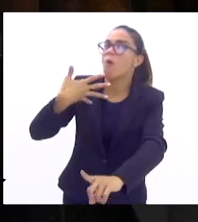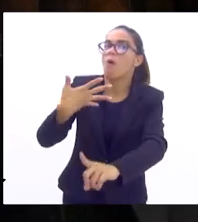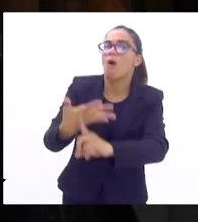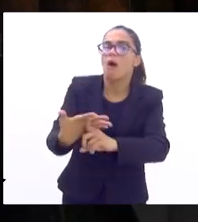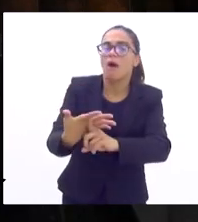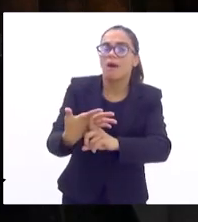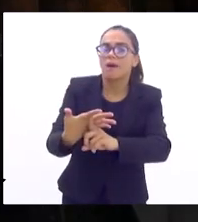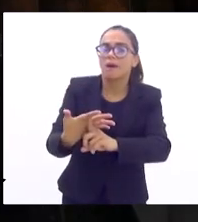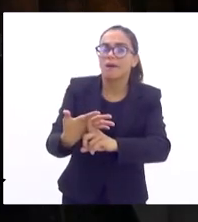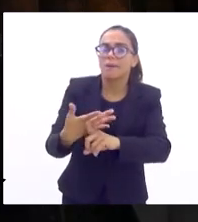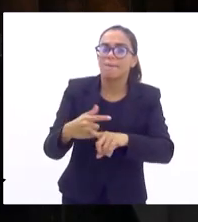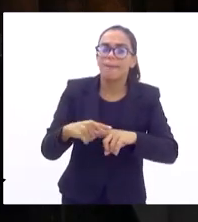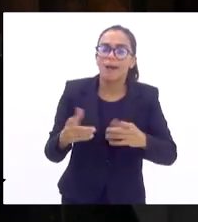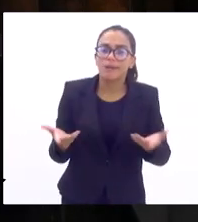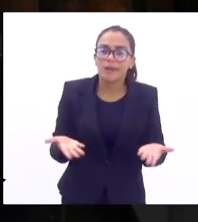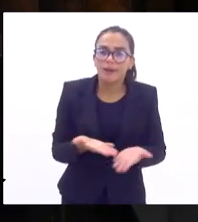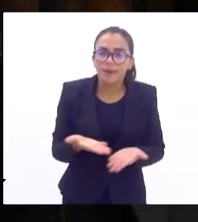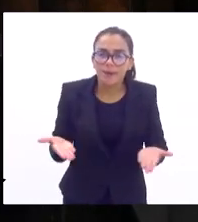agora